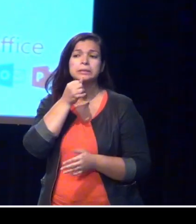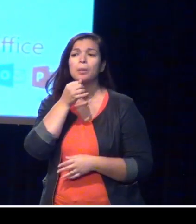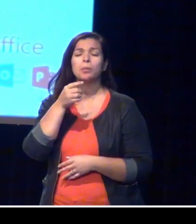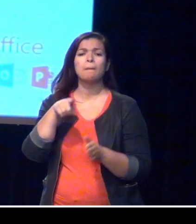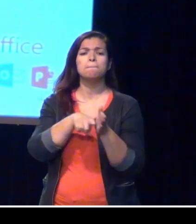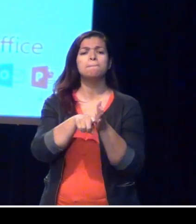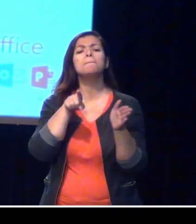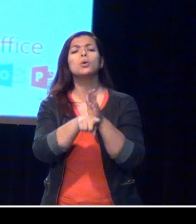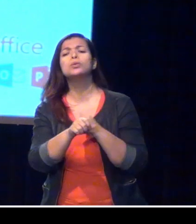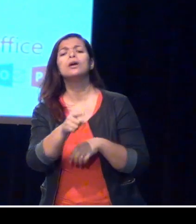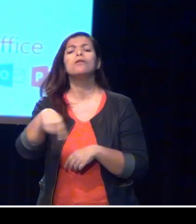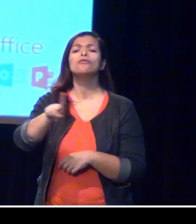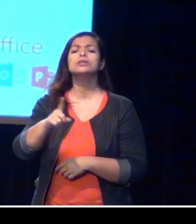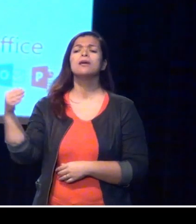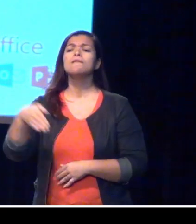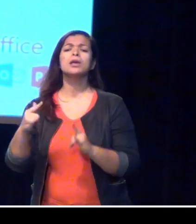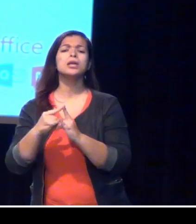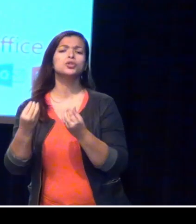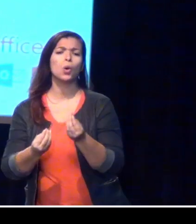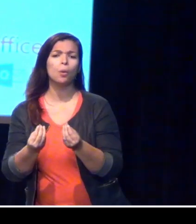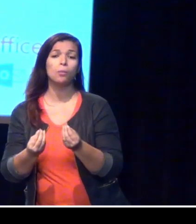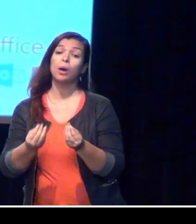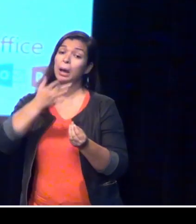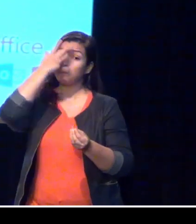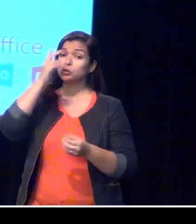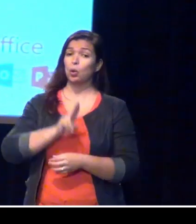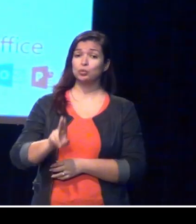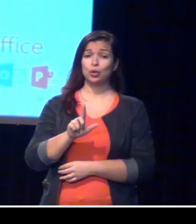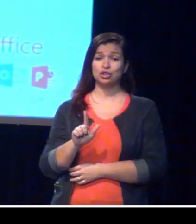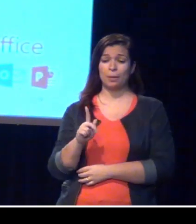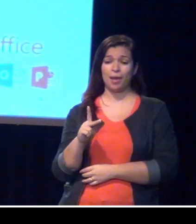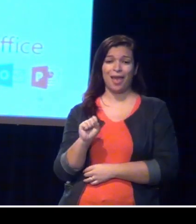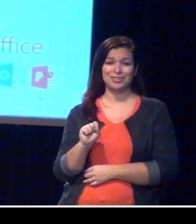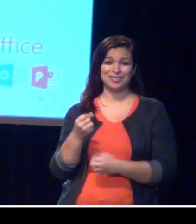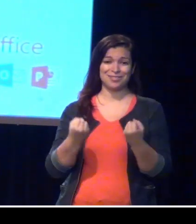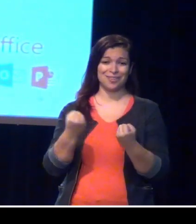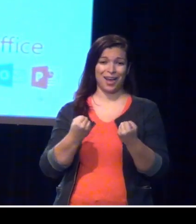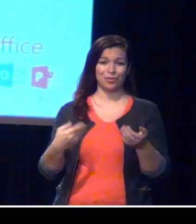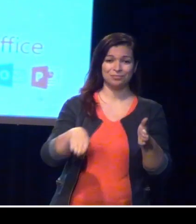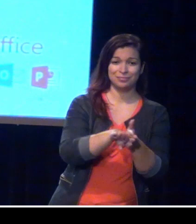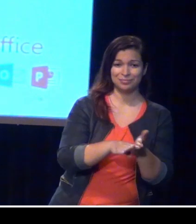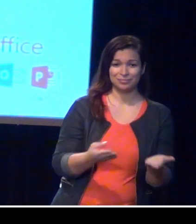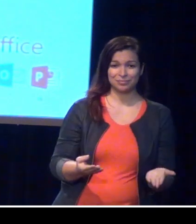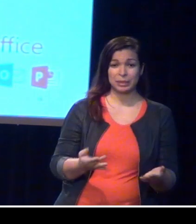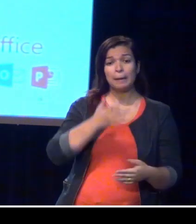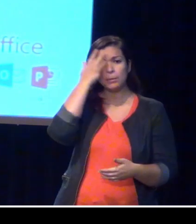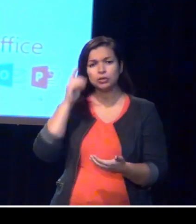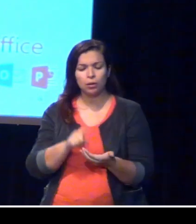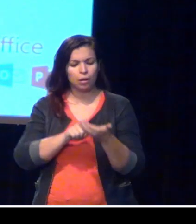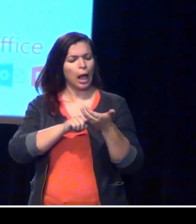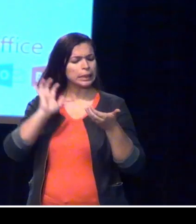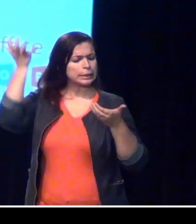hoje? Teve gente que usou aplicativo para vir de carro, aplicativo para saber como é que está o